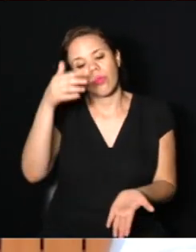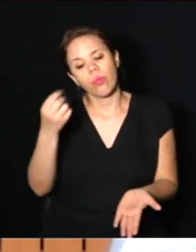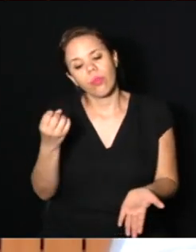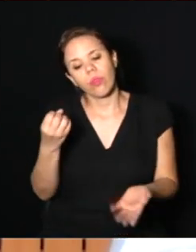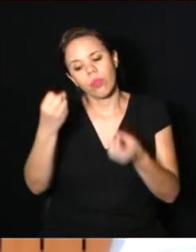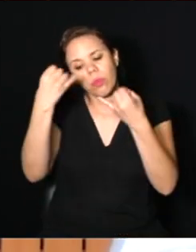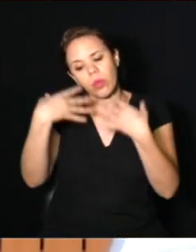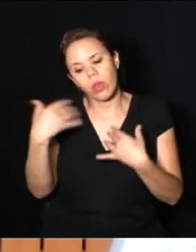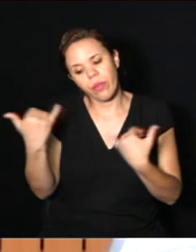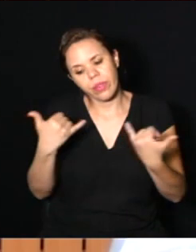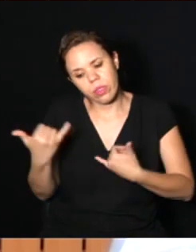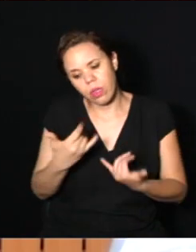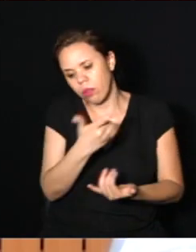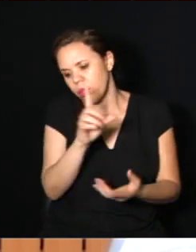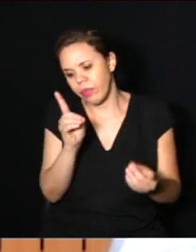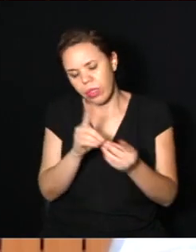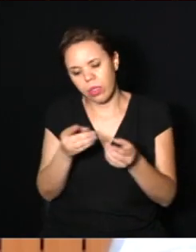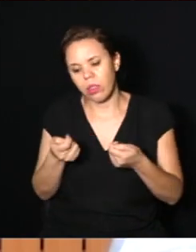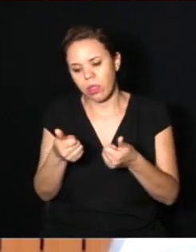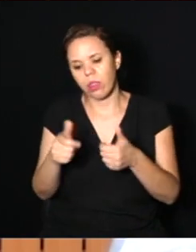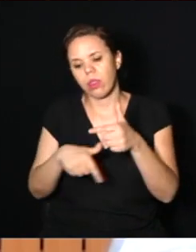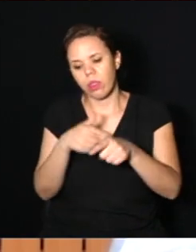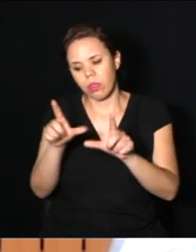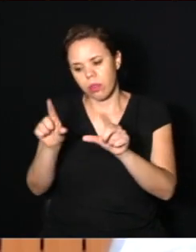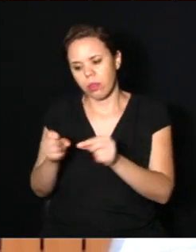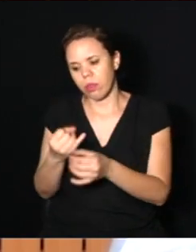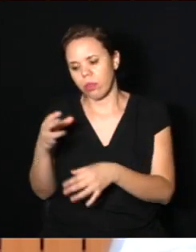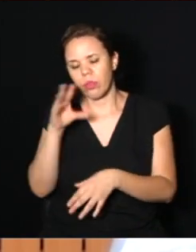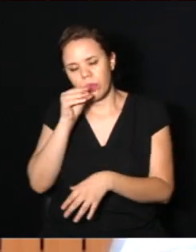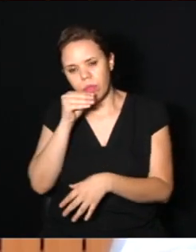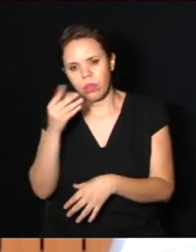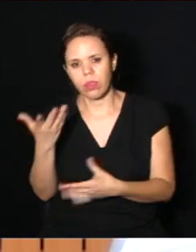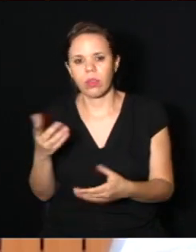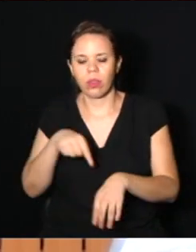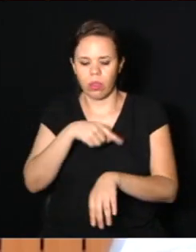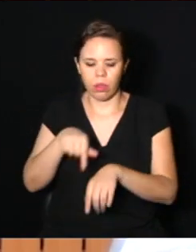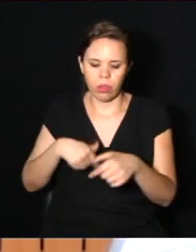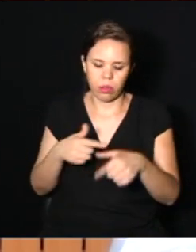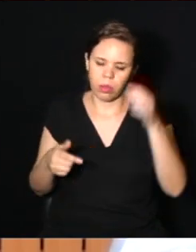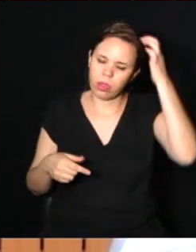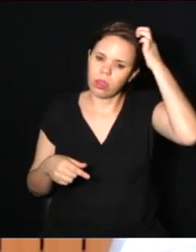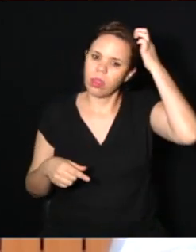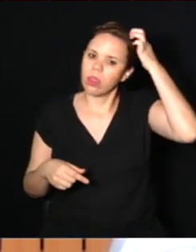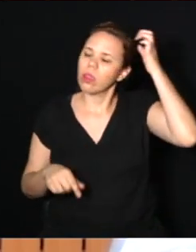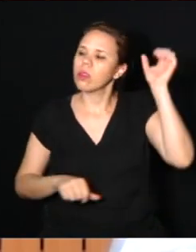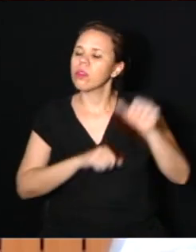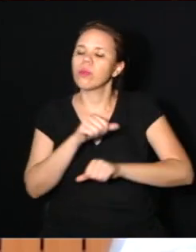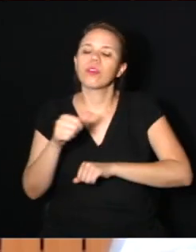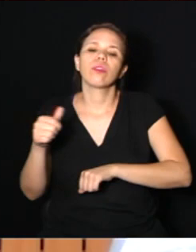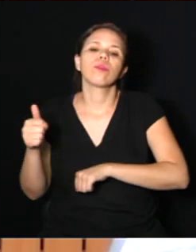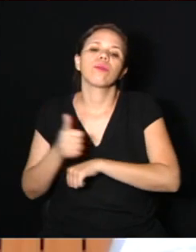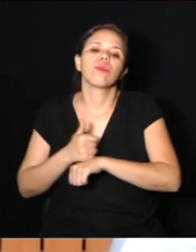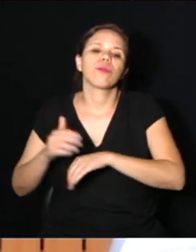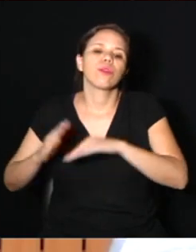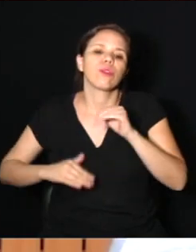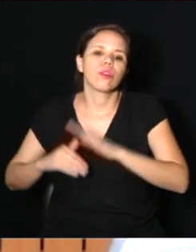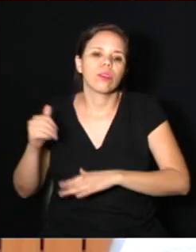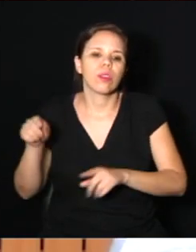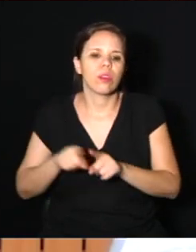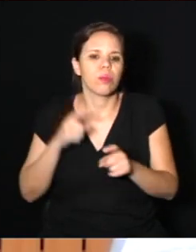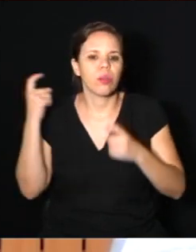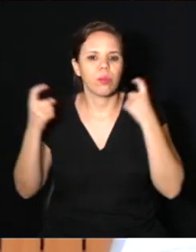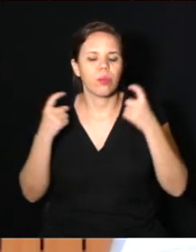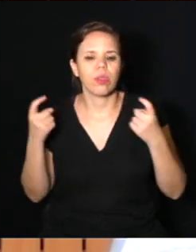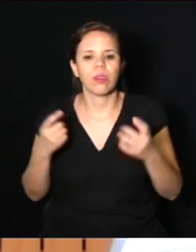desassistência, de redução na oferta de serviços, de redução na carga horária, mudança no perfil dos profissionais. Isso tudo tem nos preocupado